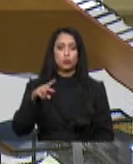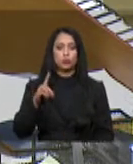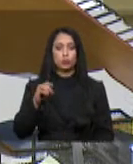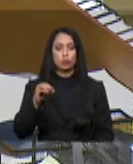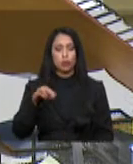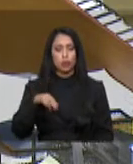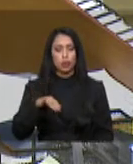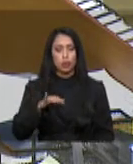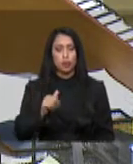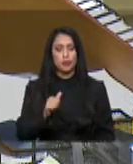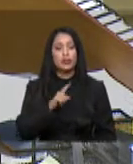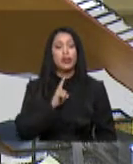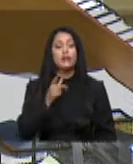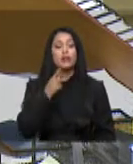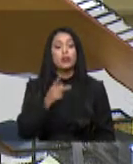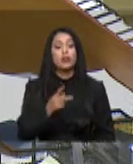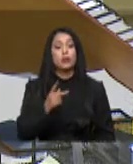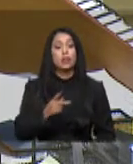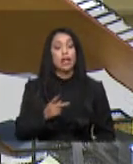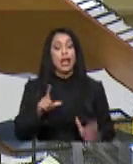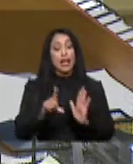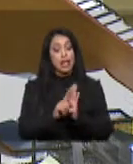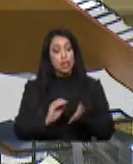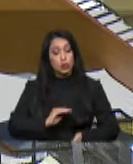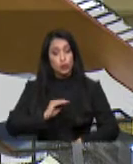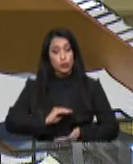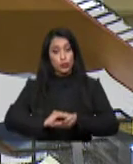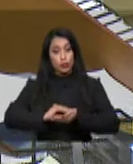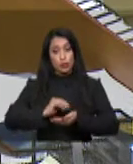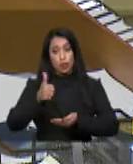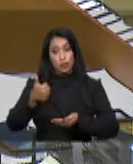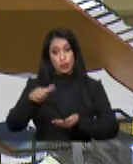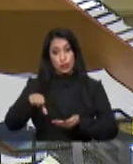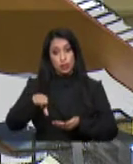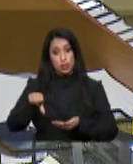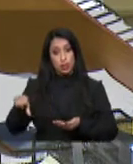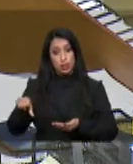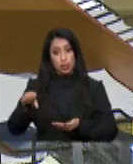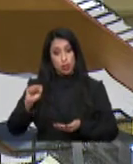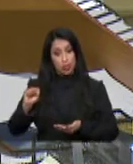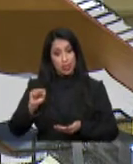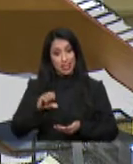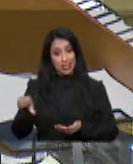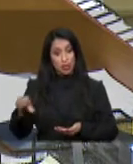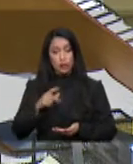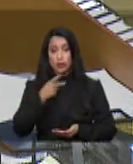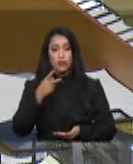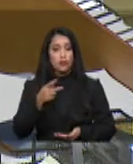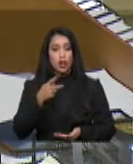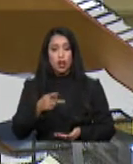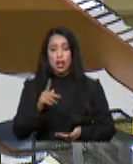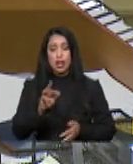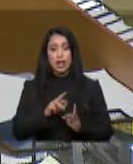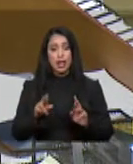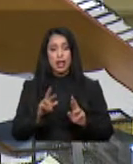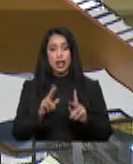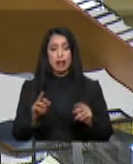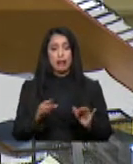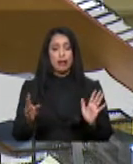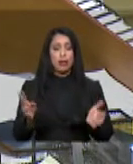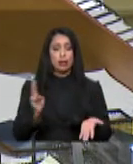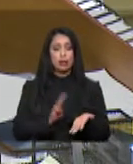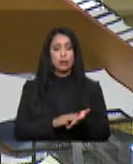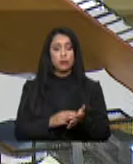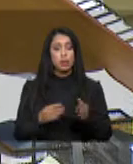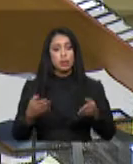Disse Sua Excelência, a lei que criou o Fundo Nacional do Meio Ambiente, em 1989, nada disse sobre a sua composição, como assim indicado.